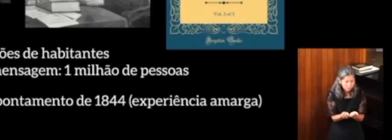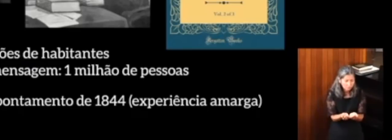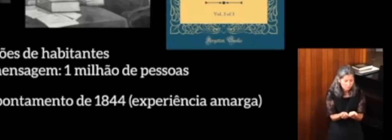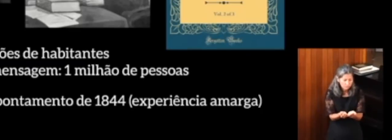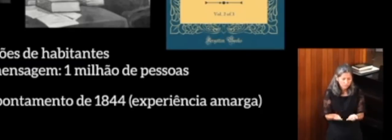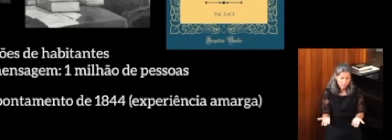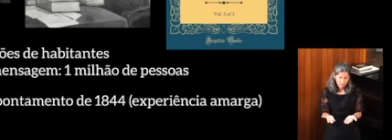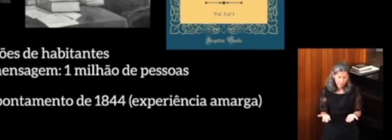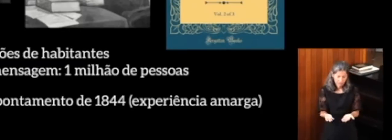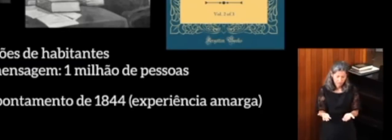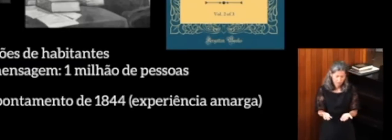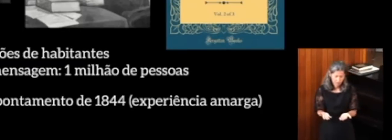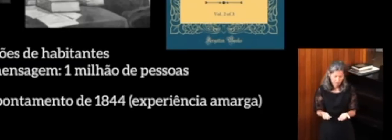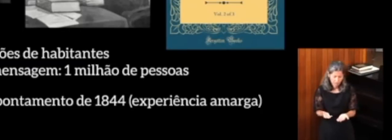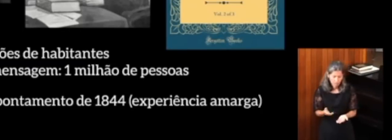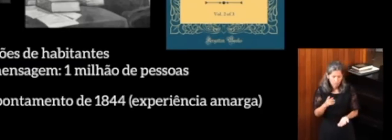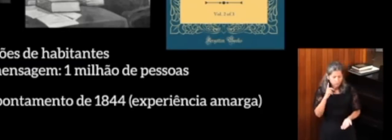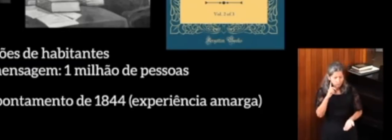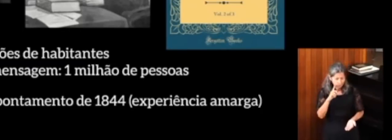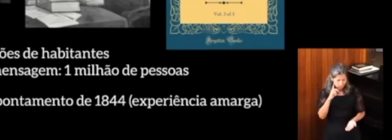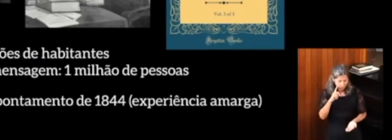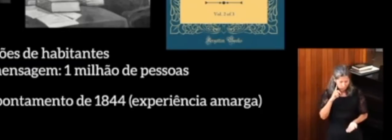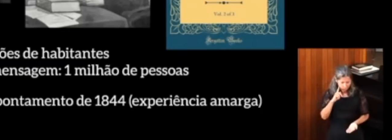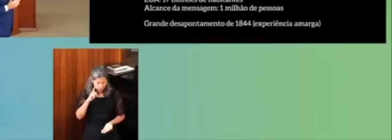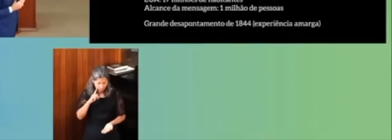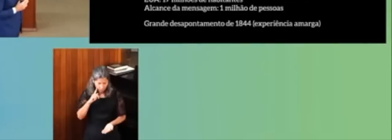Unidos, graças ao trabalho de Guilherme Miller,